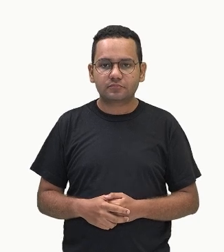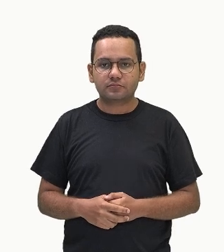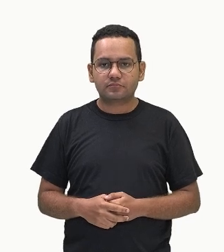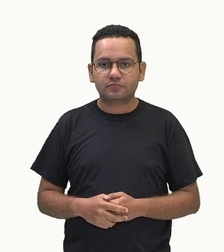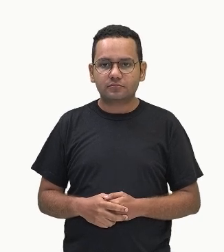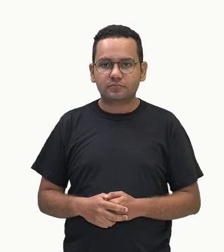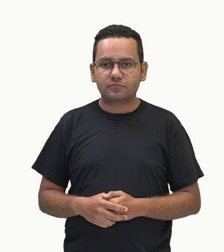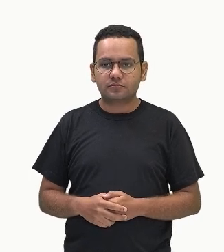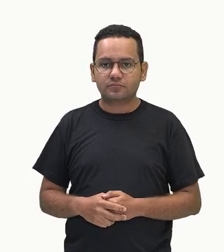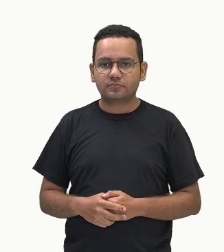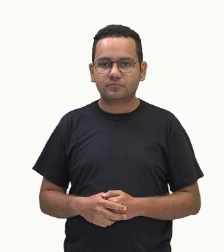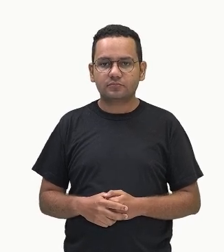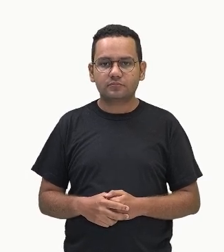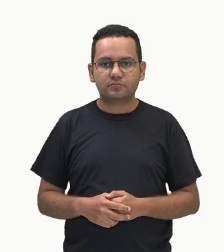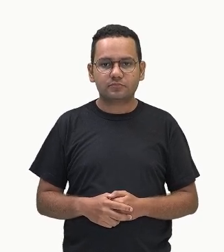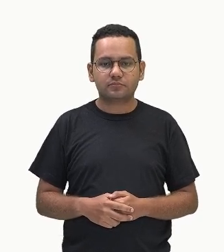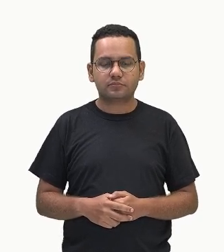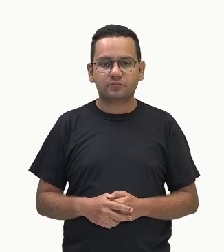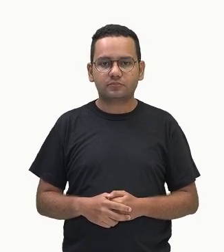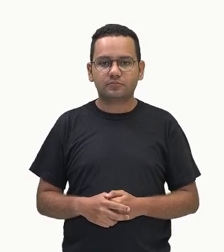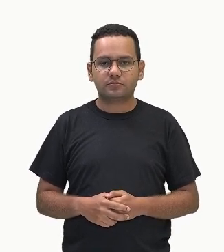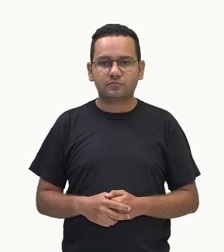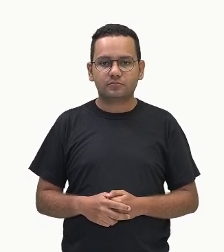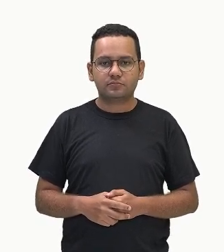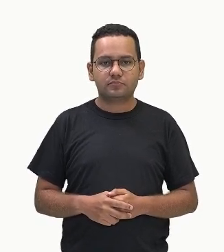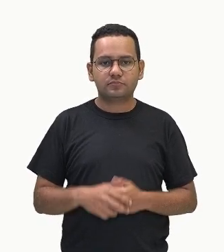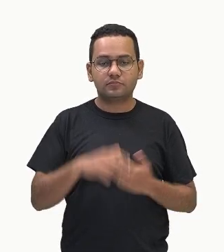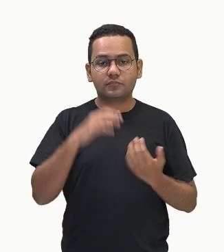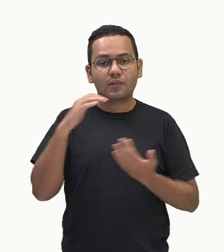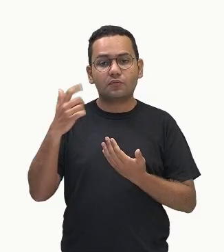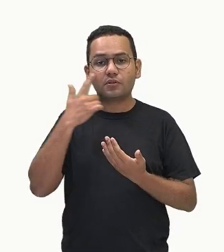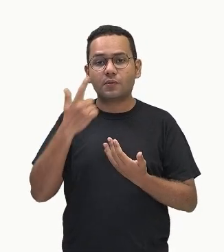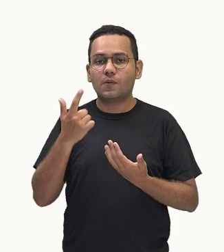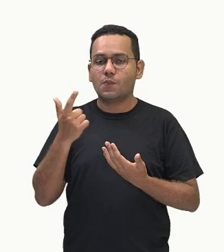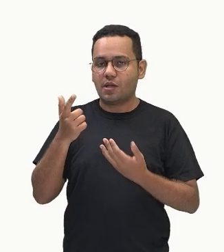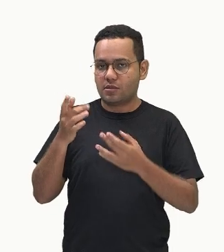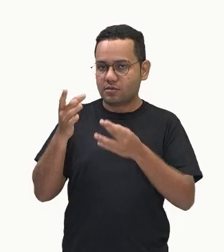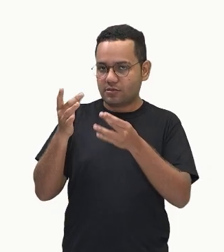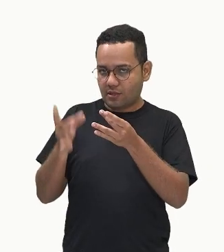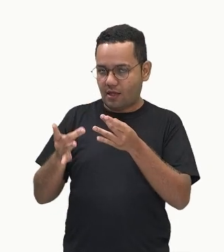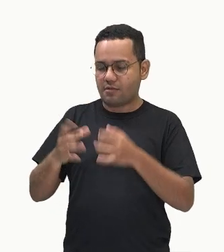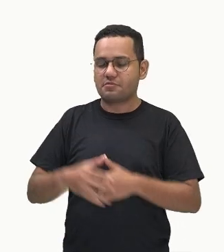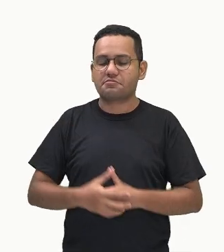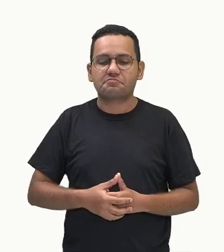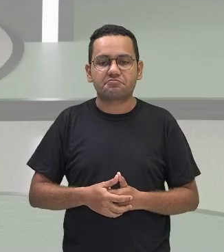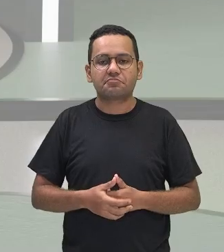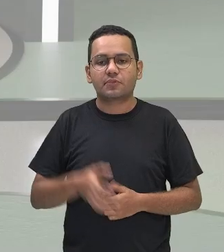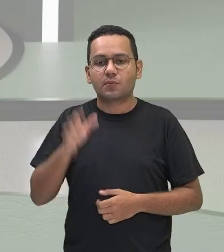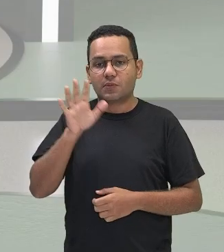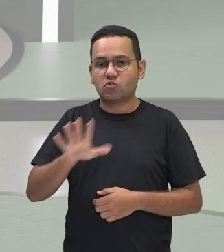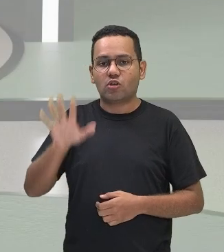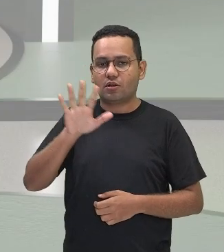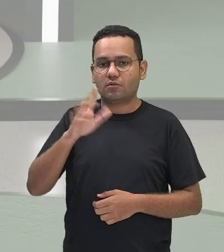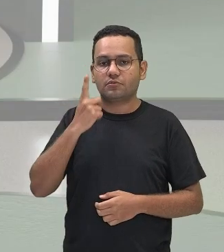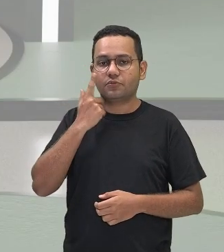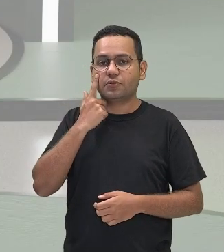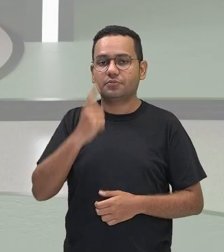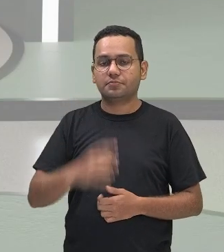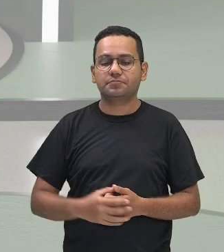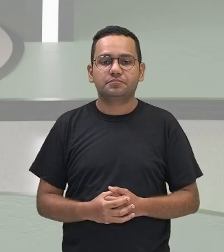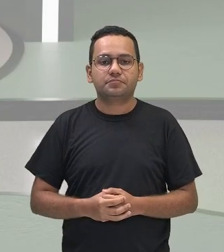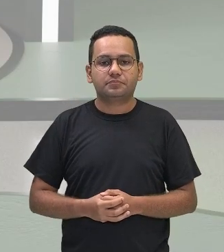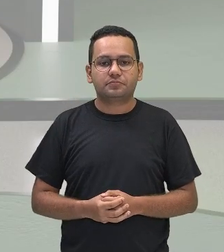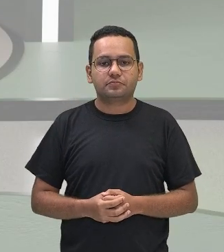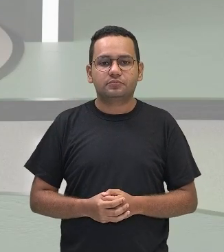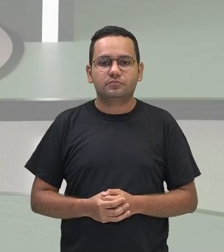destaco para vocês agora com mais detalhes, esses órgãos, primeiro numa visão completa do corpo humano. Perceba na